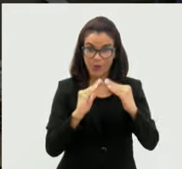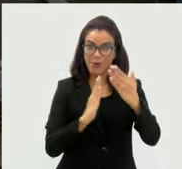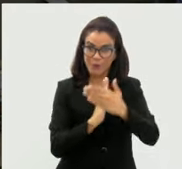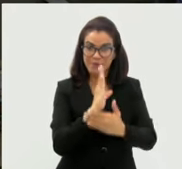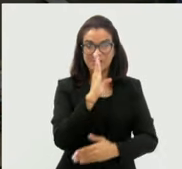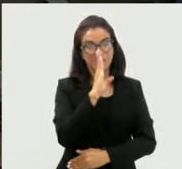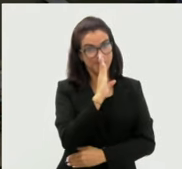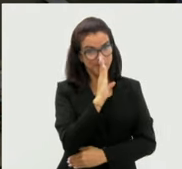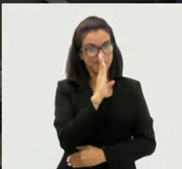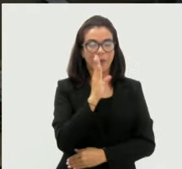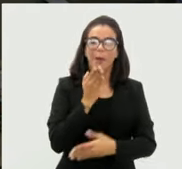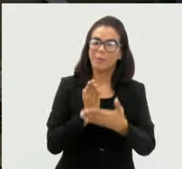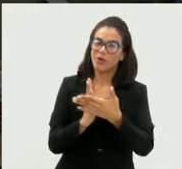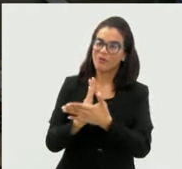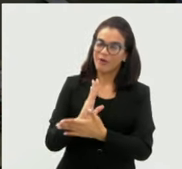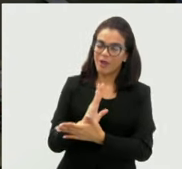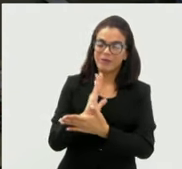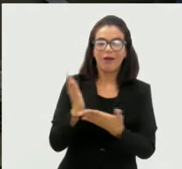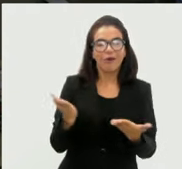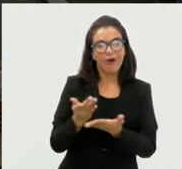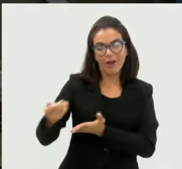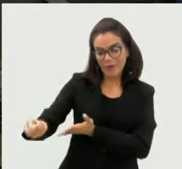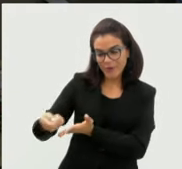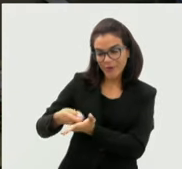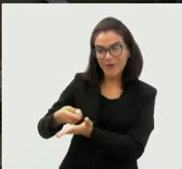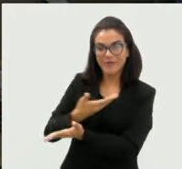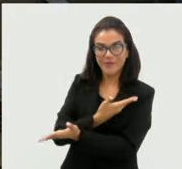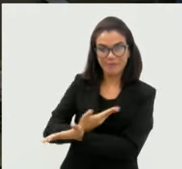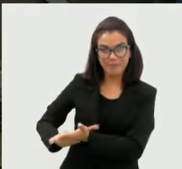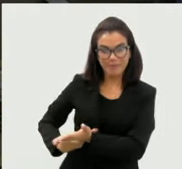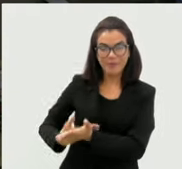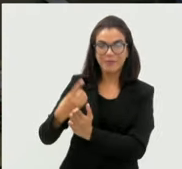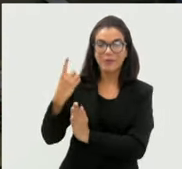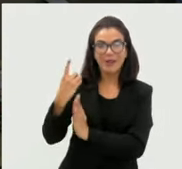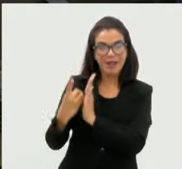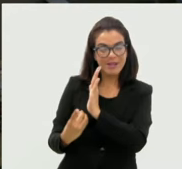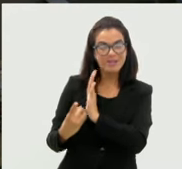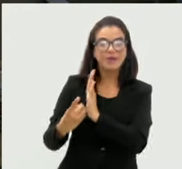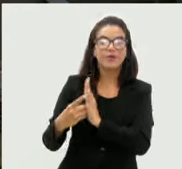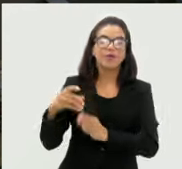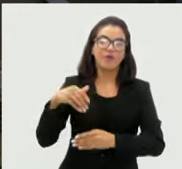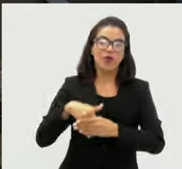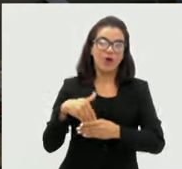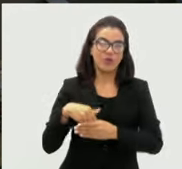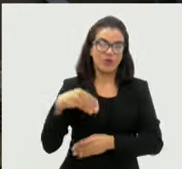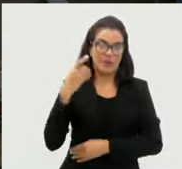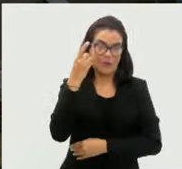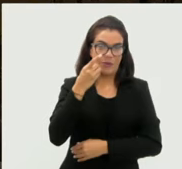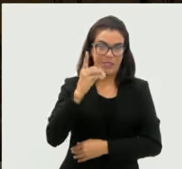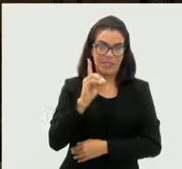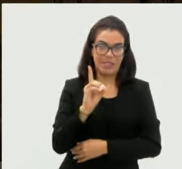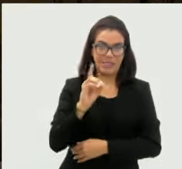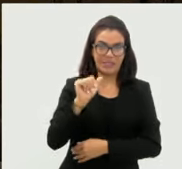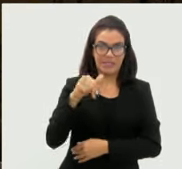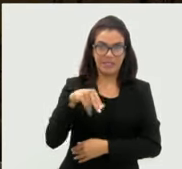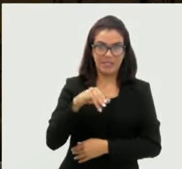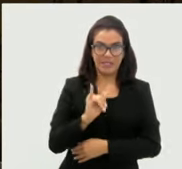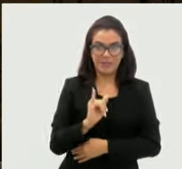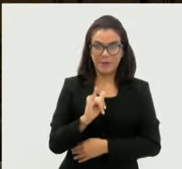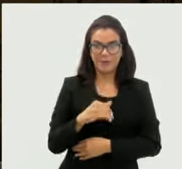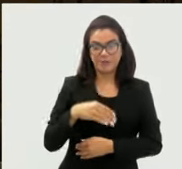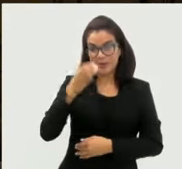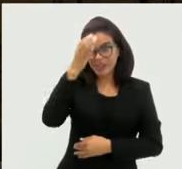estão. Aprovado, vai autógrafo para a declaração de voto, deputada Dani Monteiro. Senhor presidente, deputada Tia